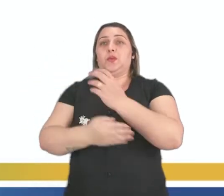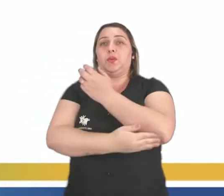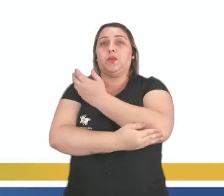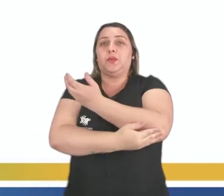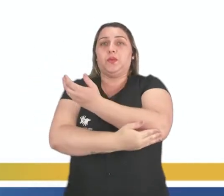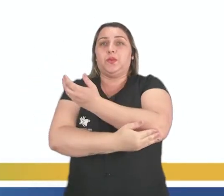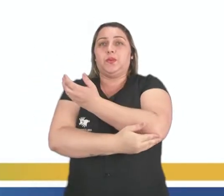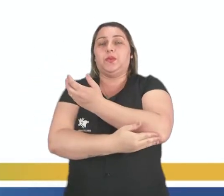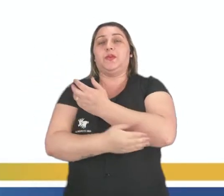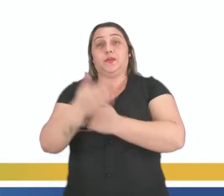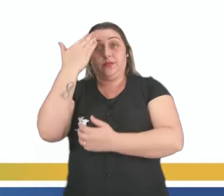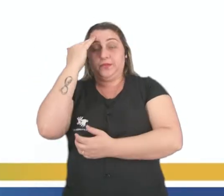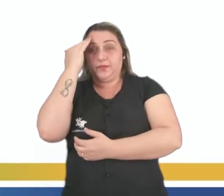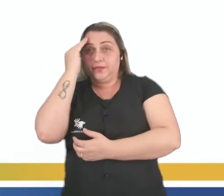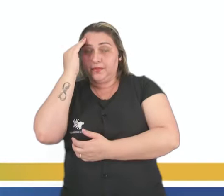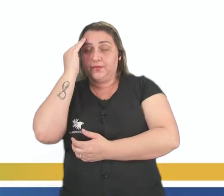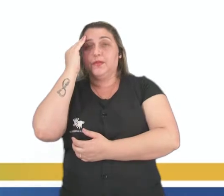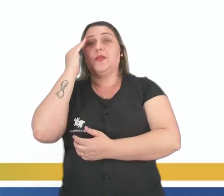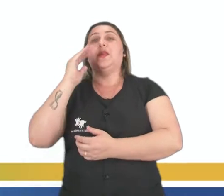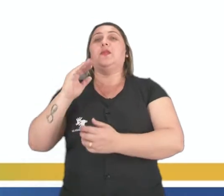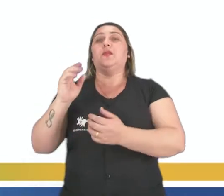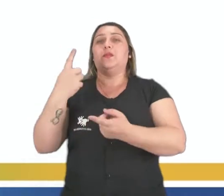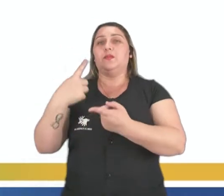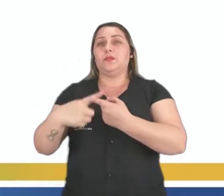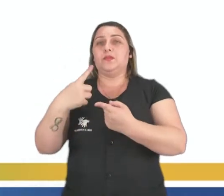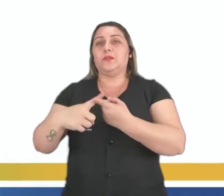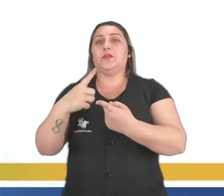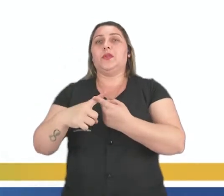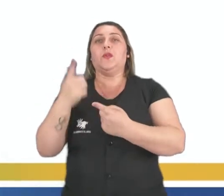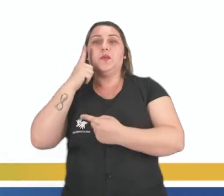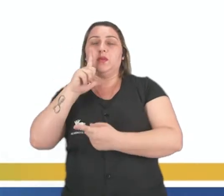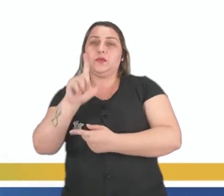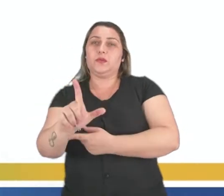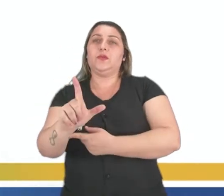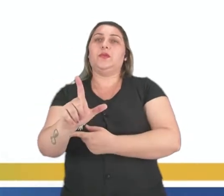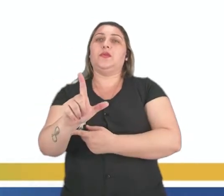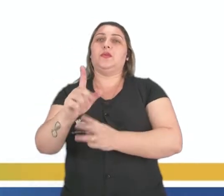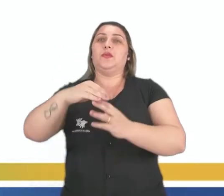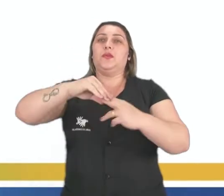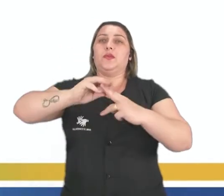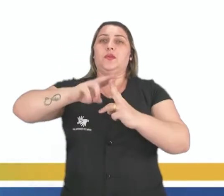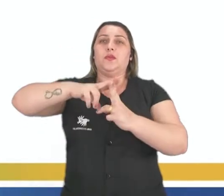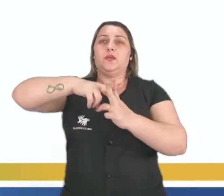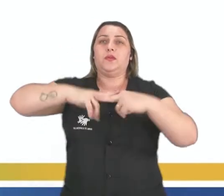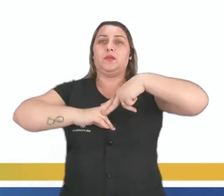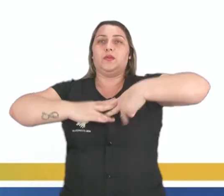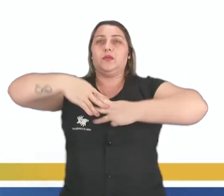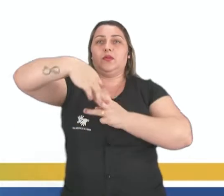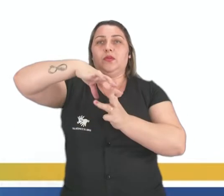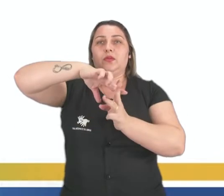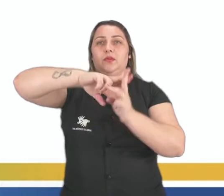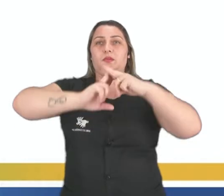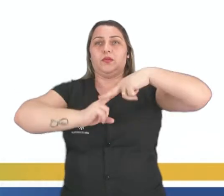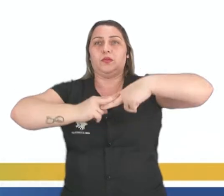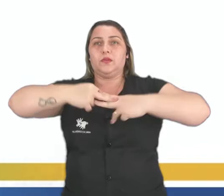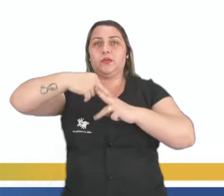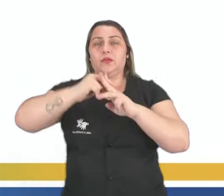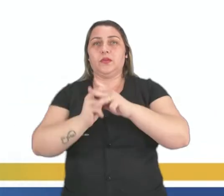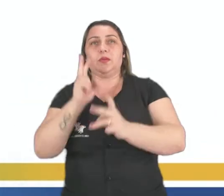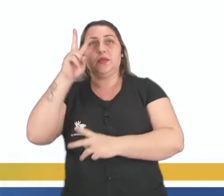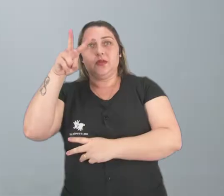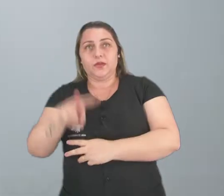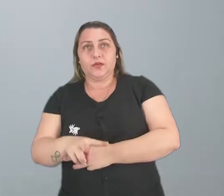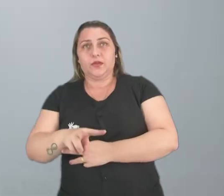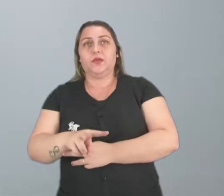articulações, entendendo ser esse o motivo de se conseguirem se dobrar para os dois lados. Então a gente pode